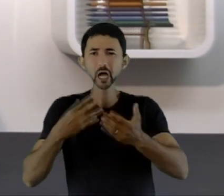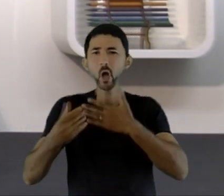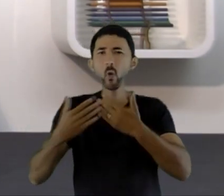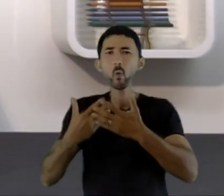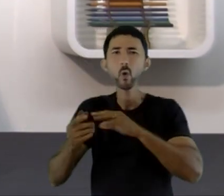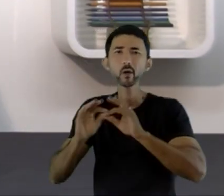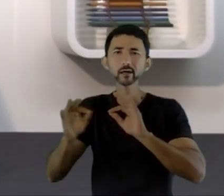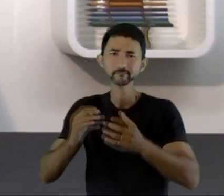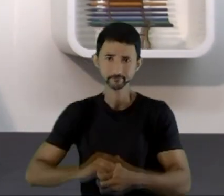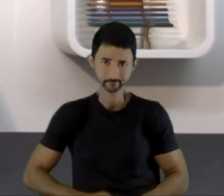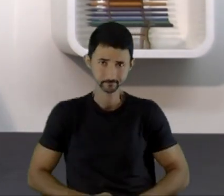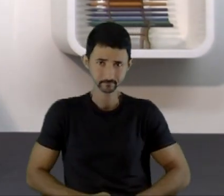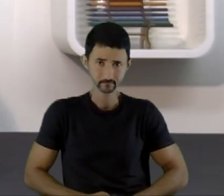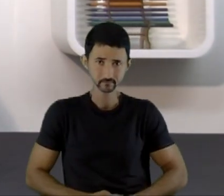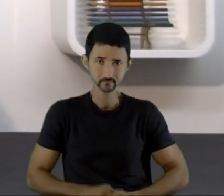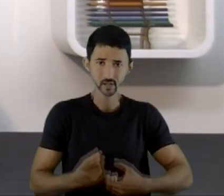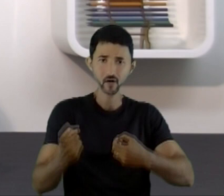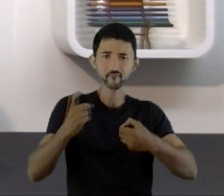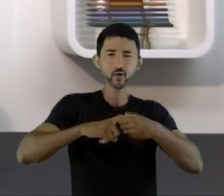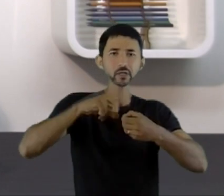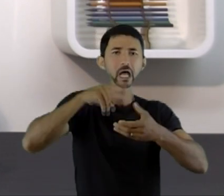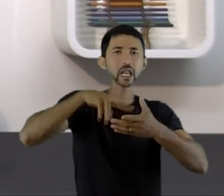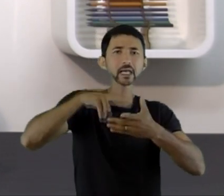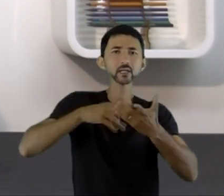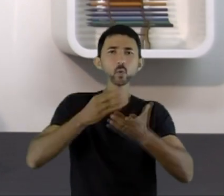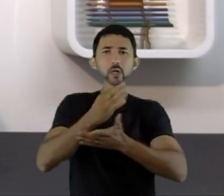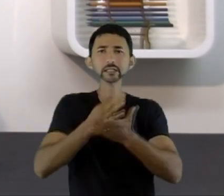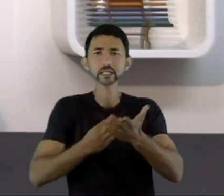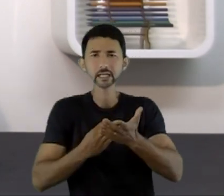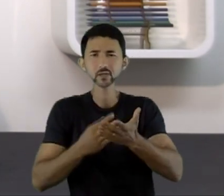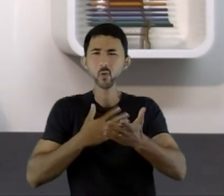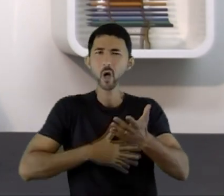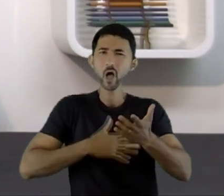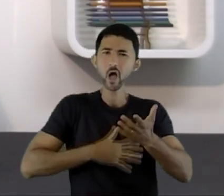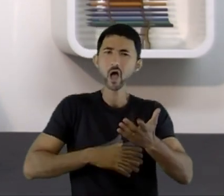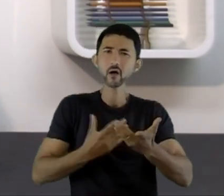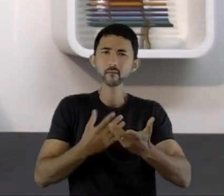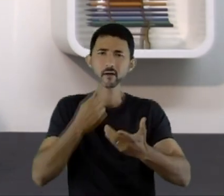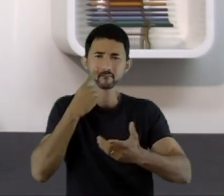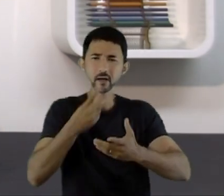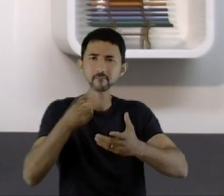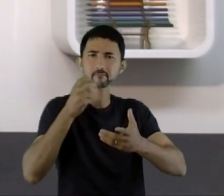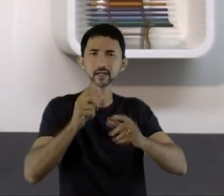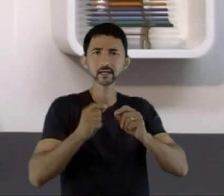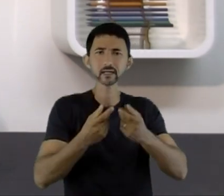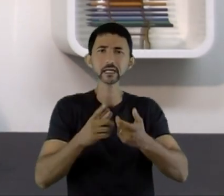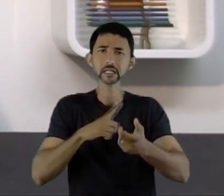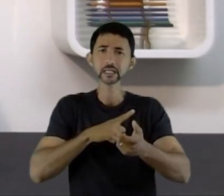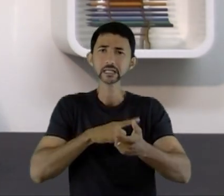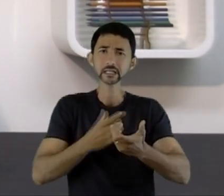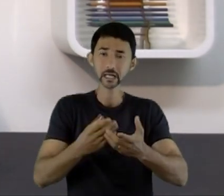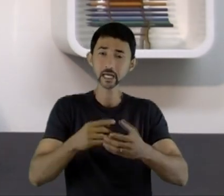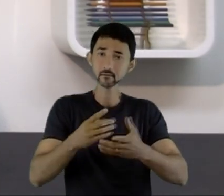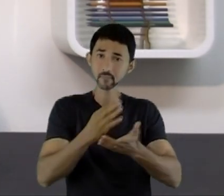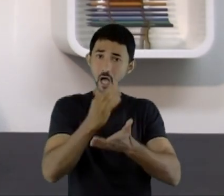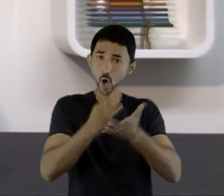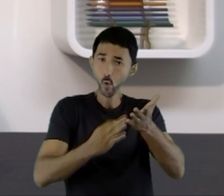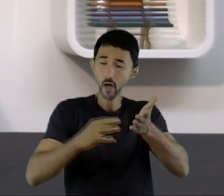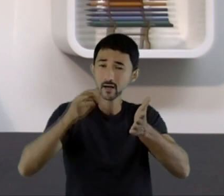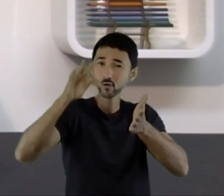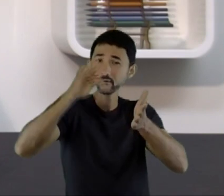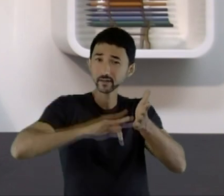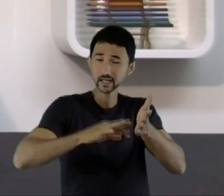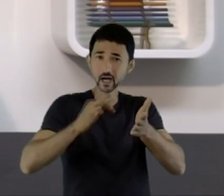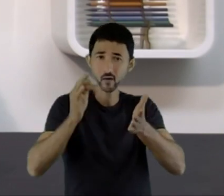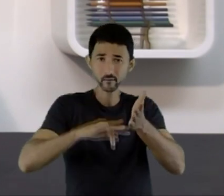quaisquer elementos. E se você voltar à leitura desse texto com calma depois, você vai ver que existe, inclusive, nesse finalzinho que